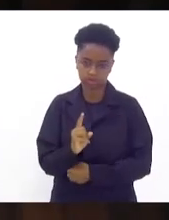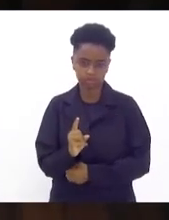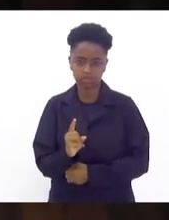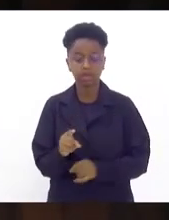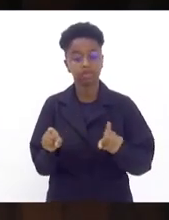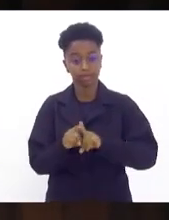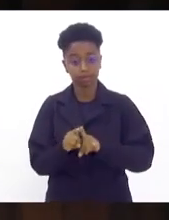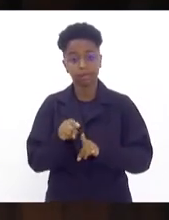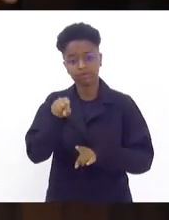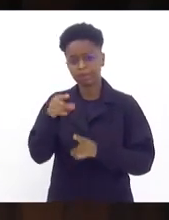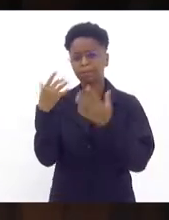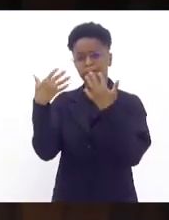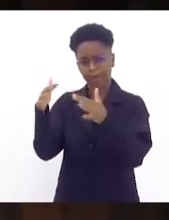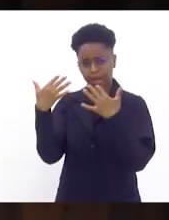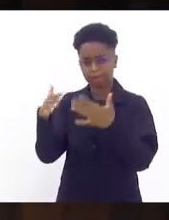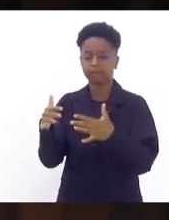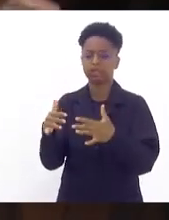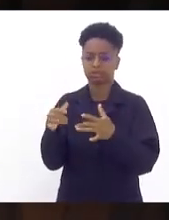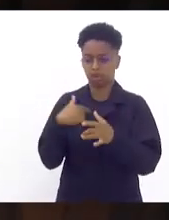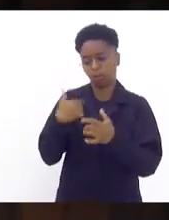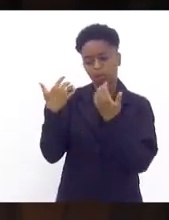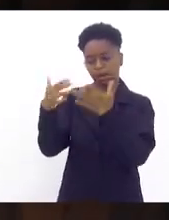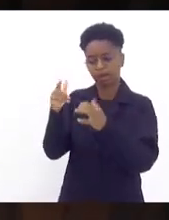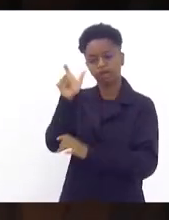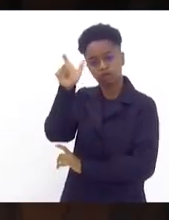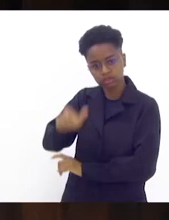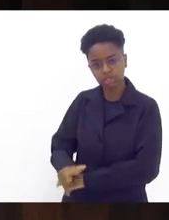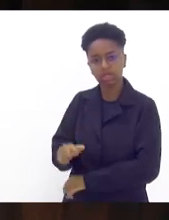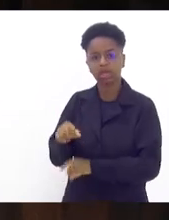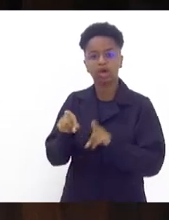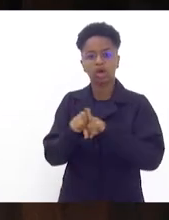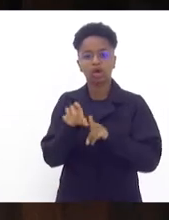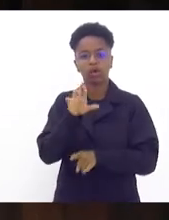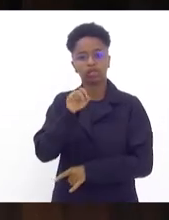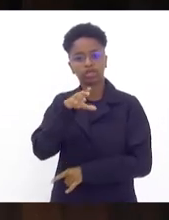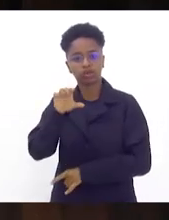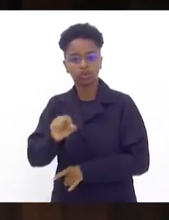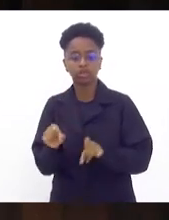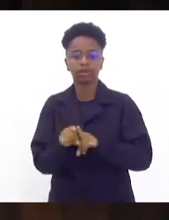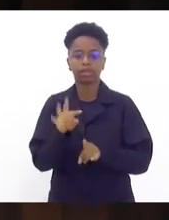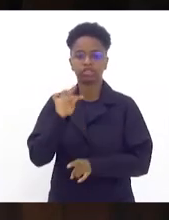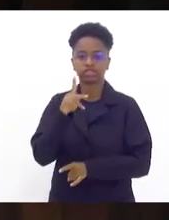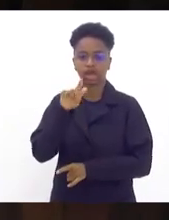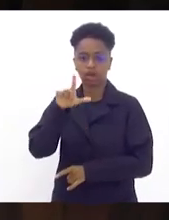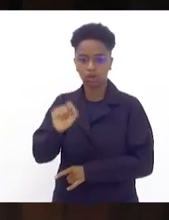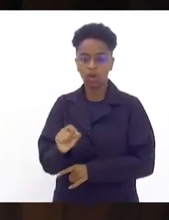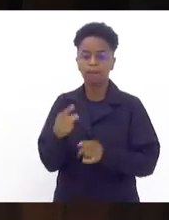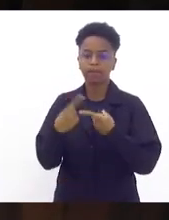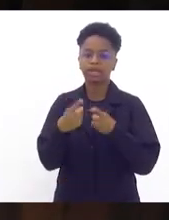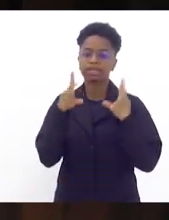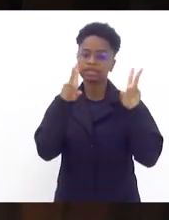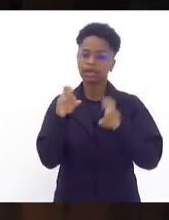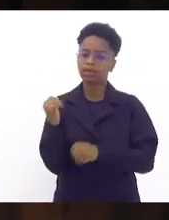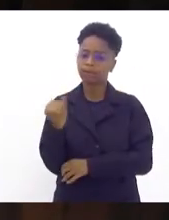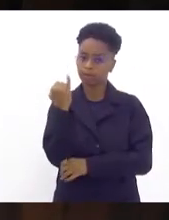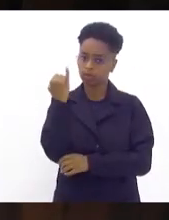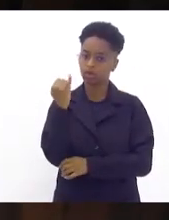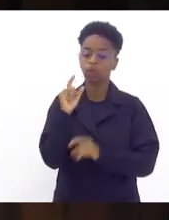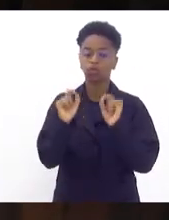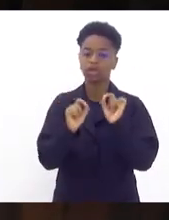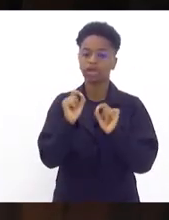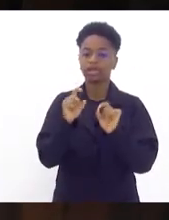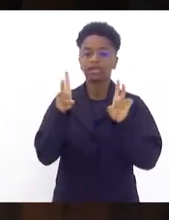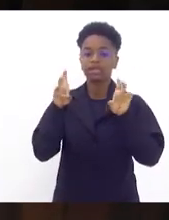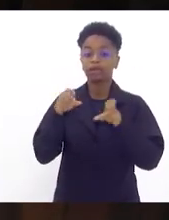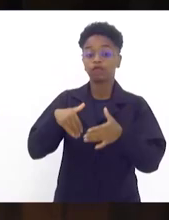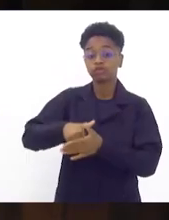parlamento, Vossa Excelência está de parabéns. Obrigado. Parabenizo deputado. A você, Rodrigo Amorim, ao Thiago Lassi também, de pegar um tema tão importante que é a questão do